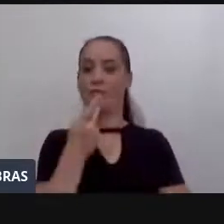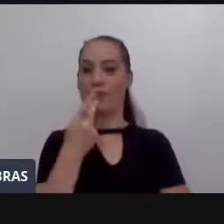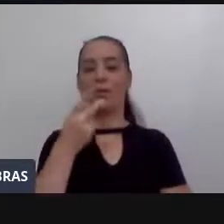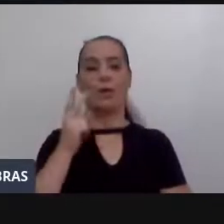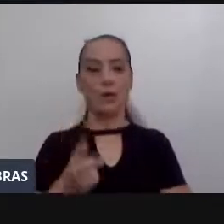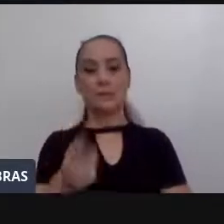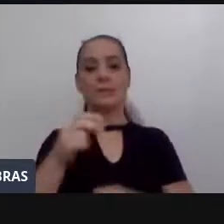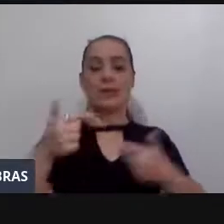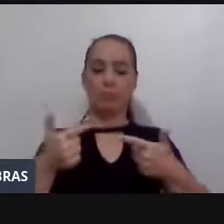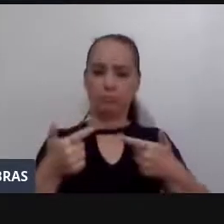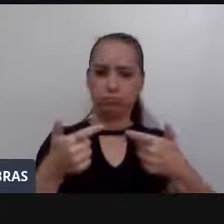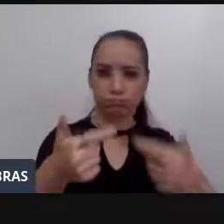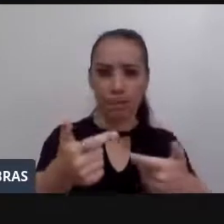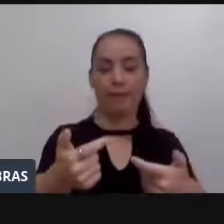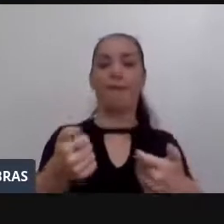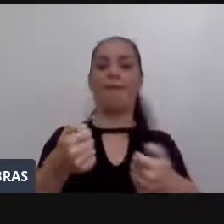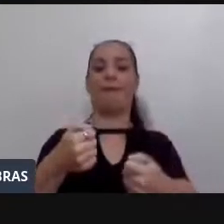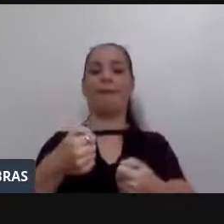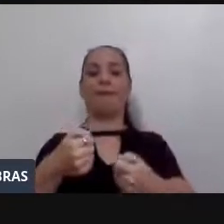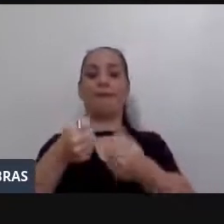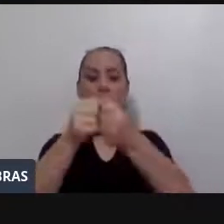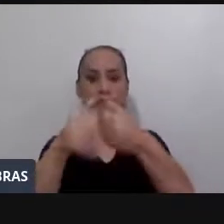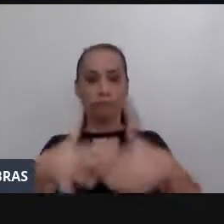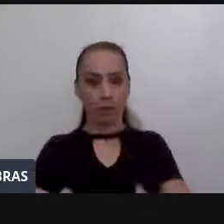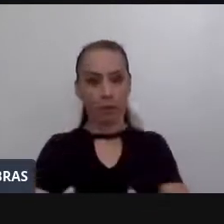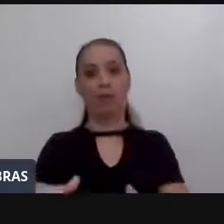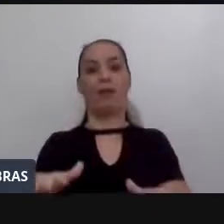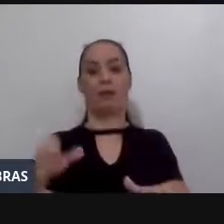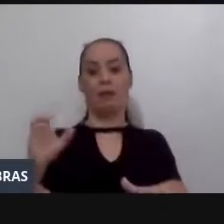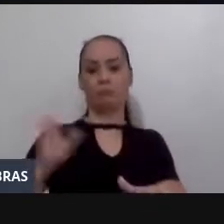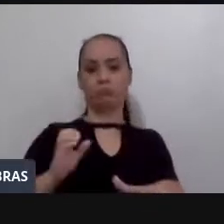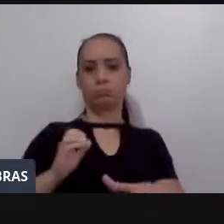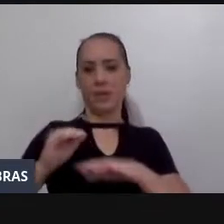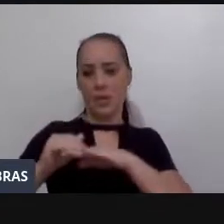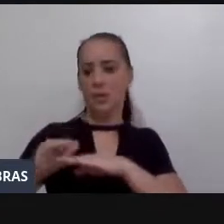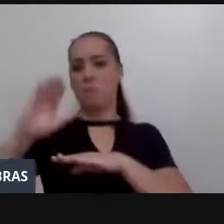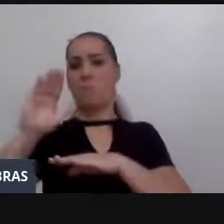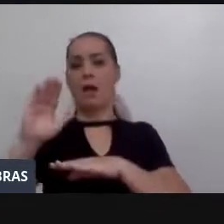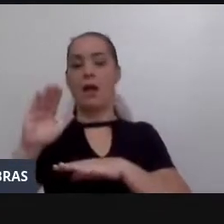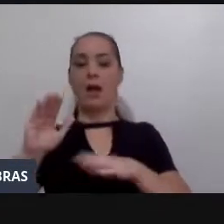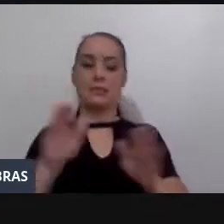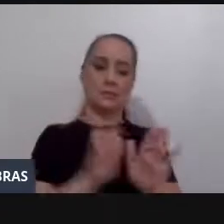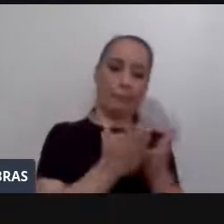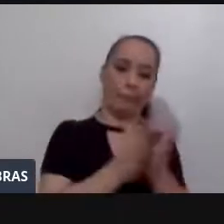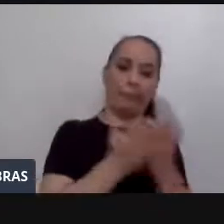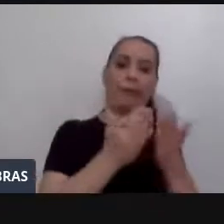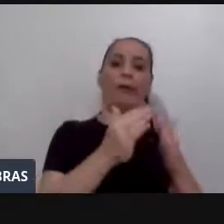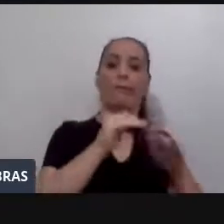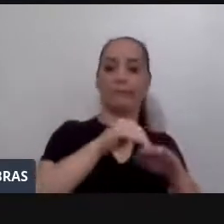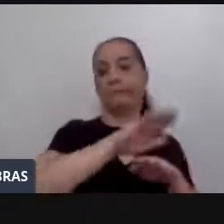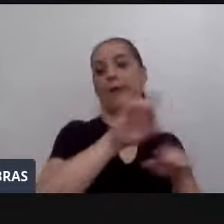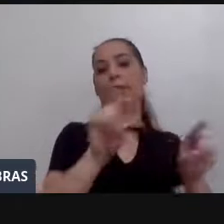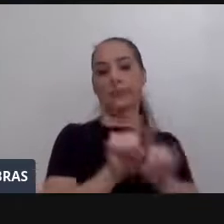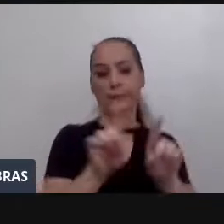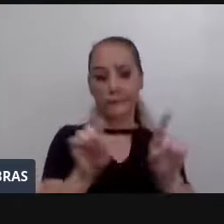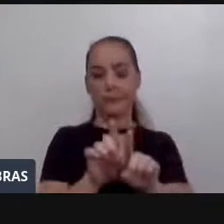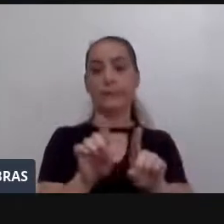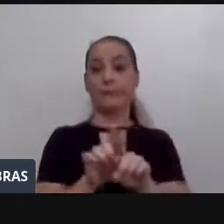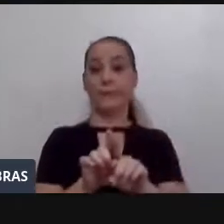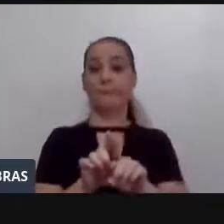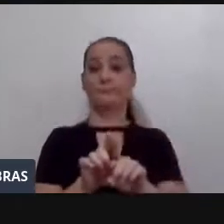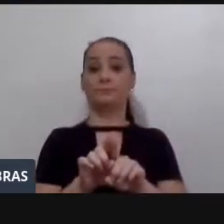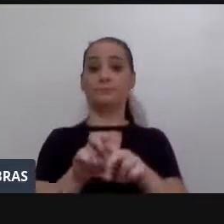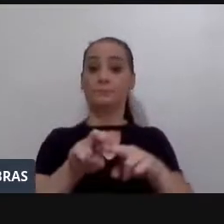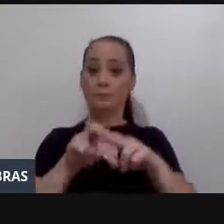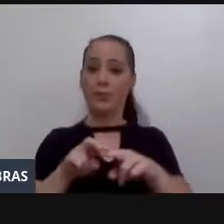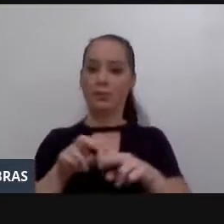guerra, os ricos ficam mais ricos, os pobres ficam mais pobres, e é por isso que a gente tem que manter a nossa luta. E é por isso que eu venero o trabalho que o